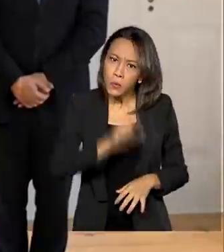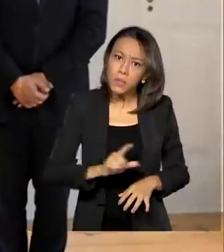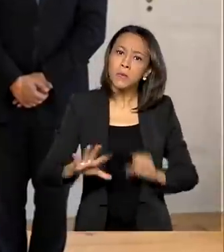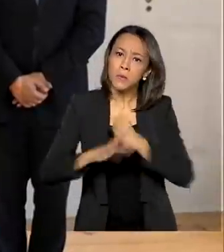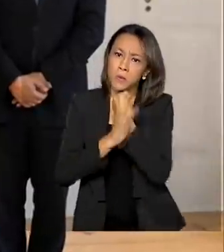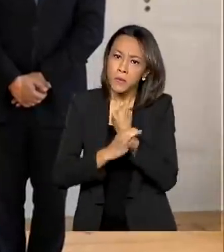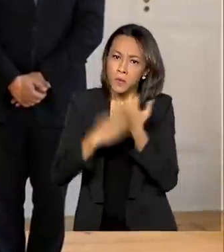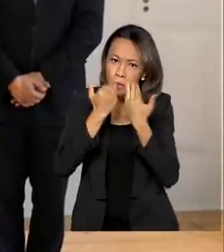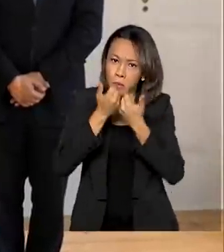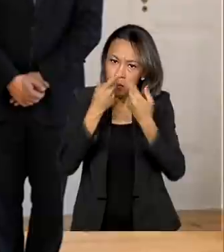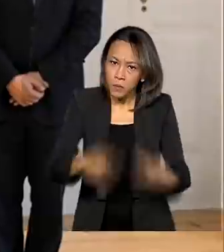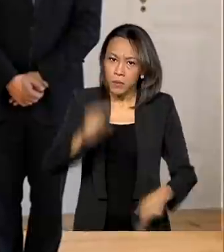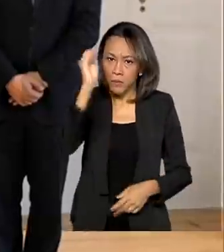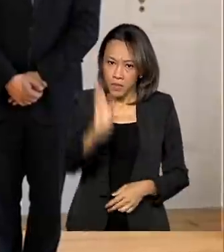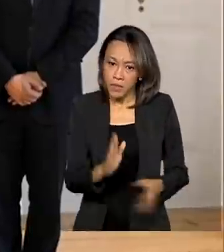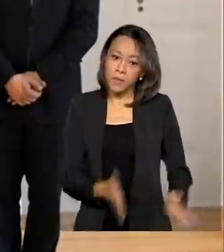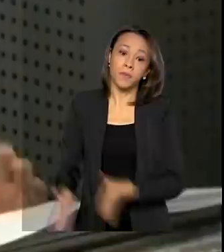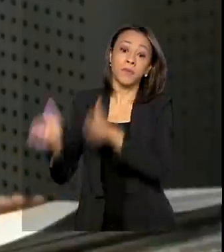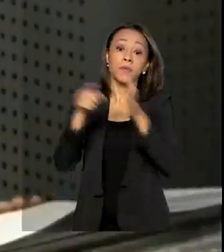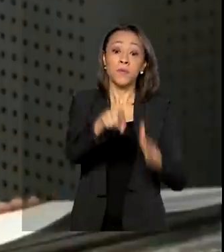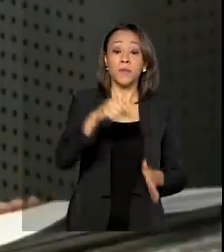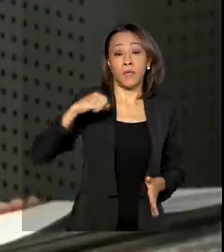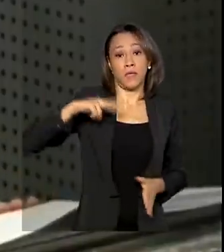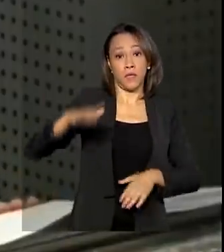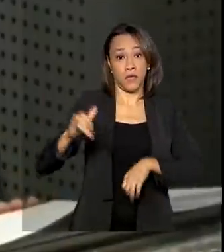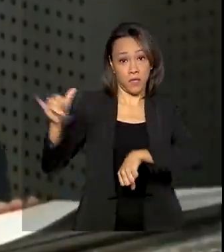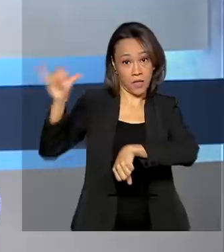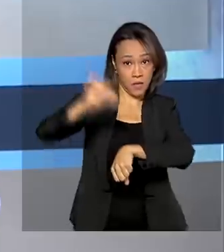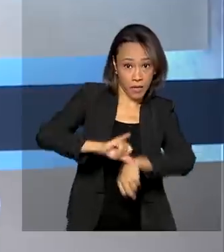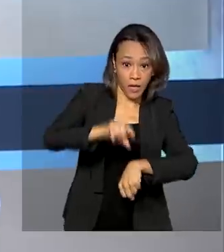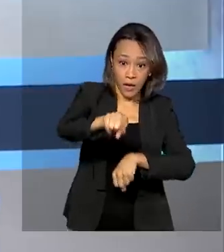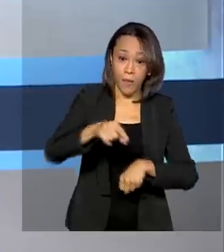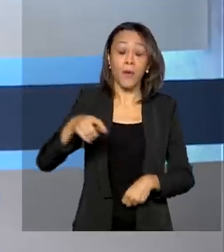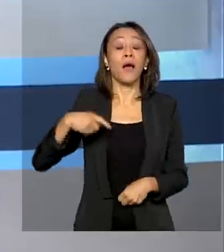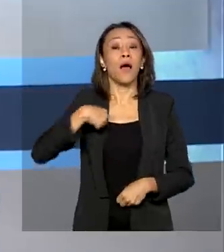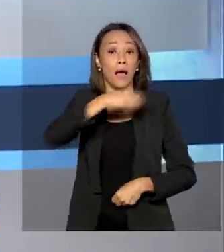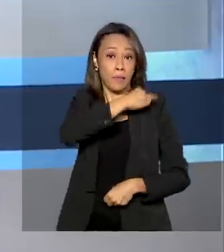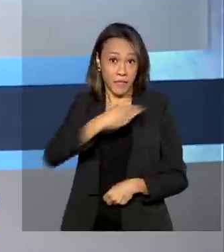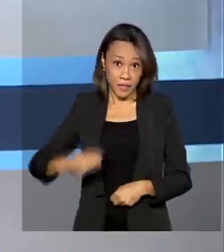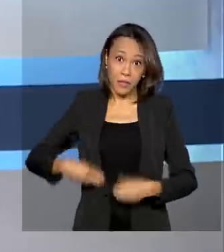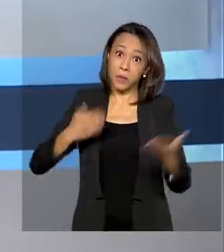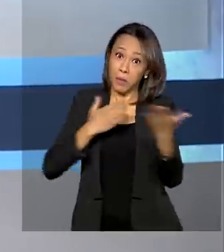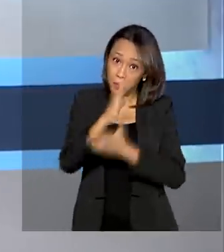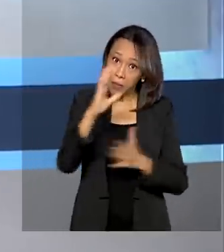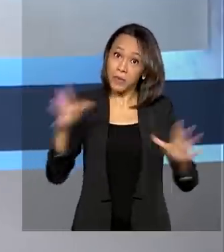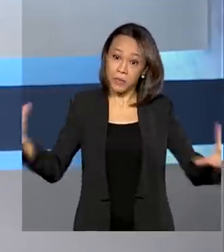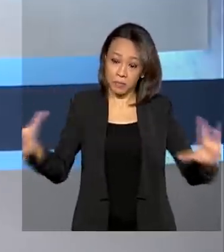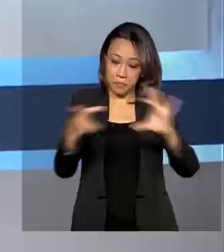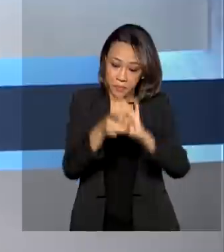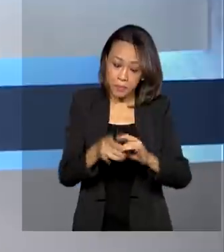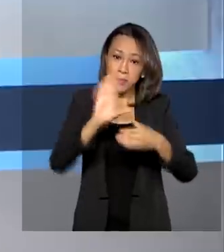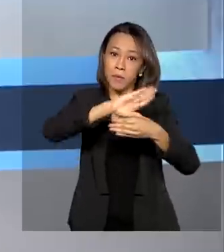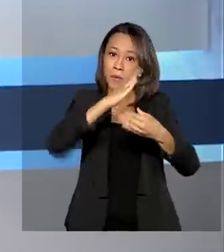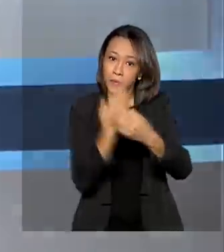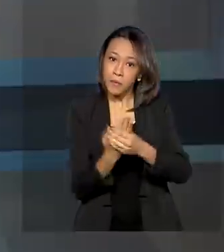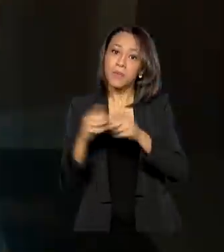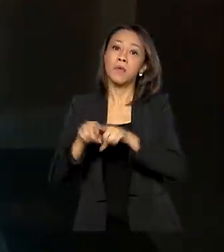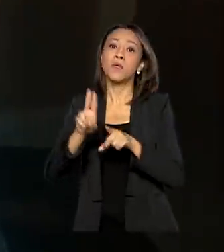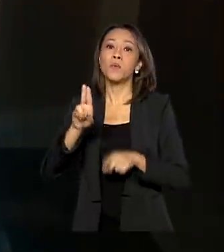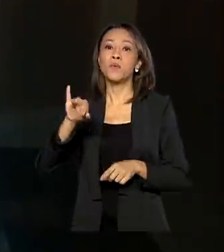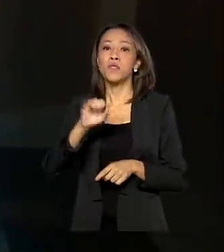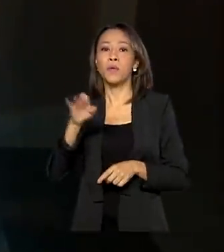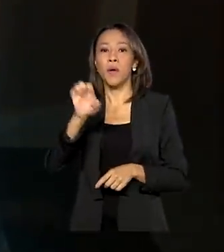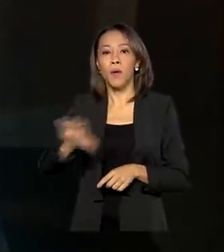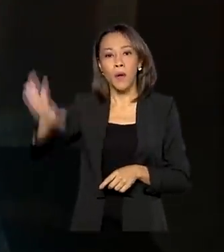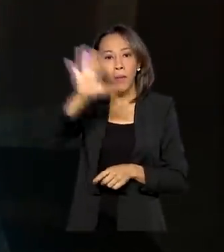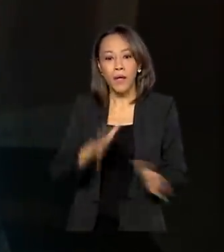interno. Em Lisboa, a ministra da Agricultura defende a aprovação do acordo Mercosul-União Europeia. Artistas e